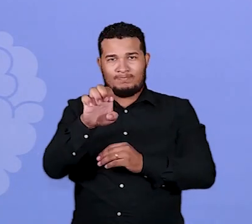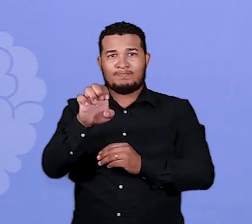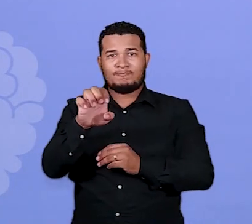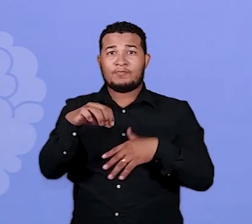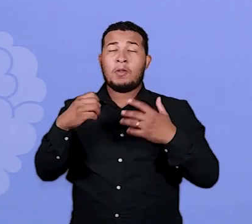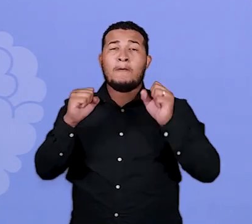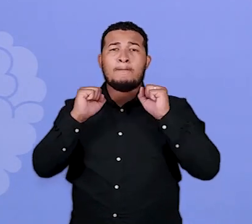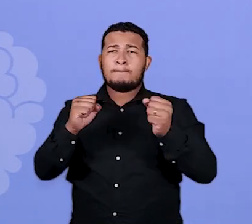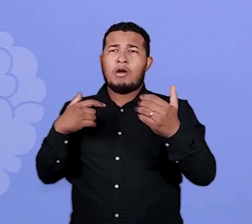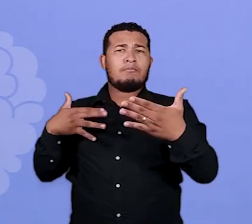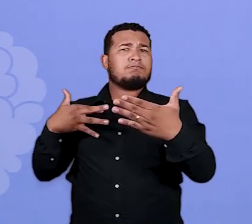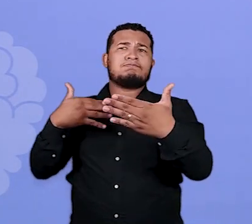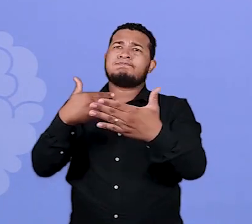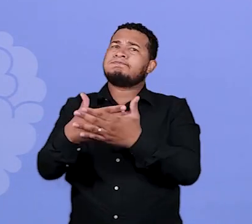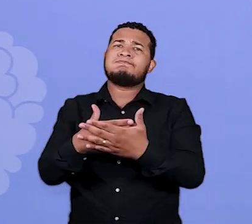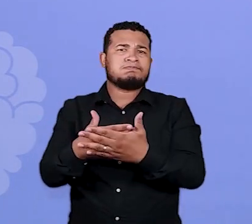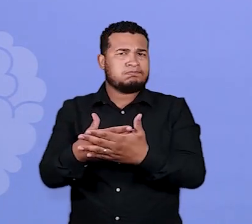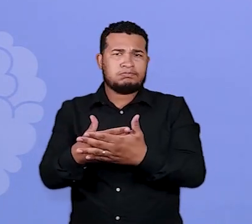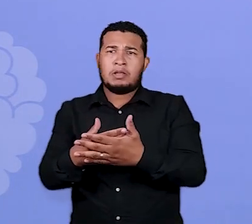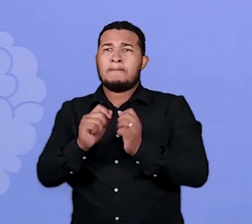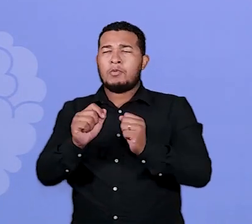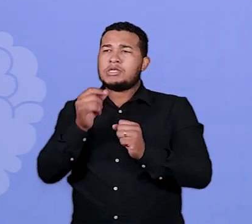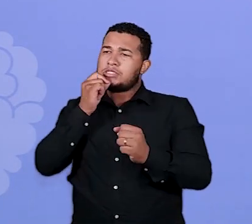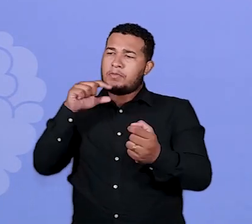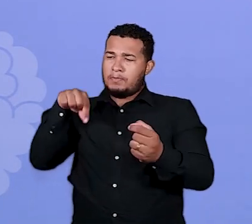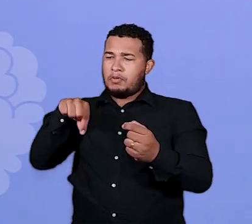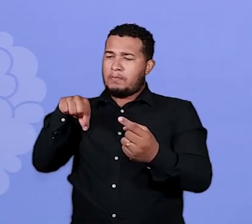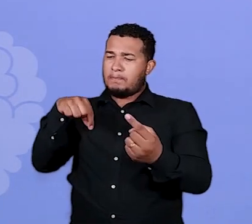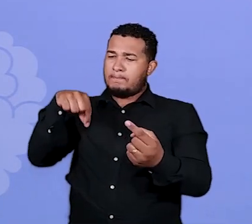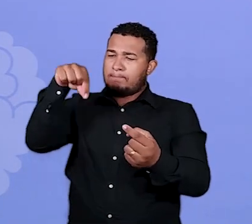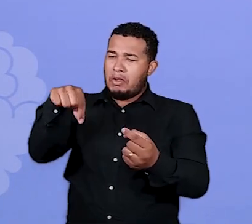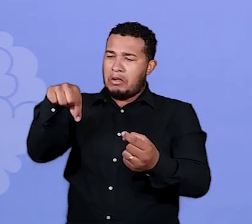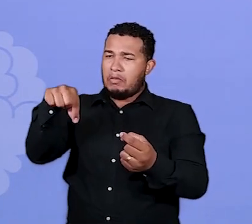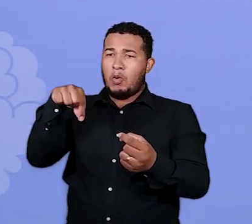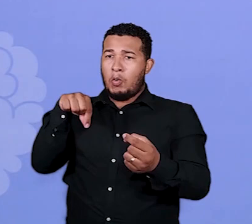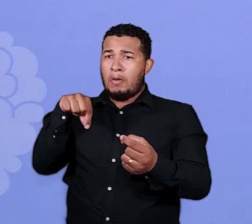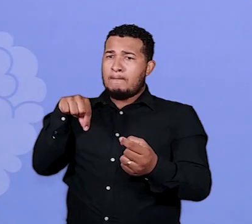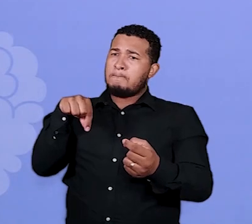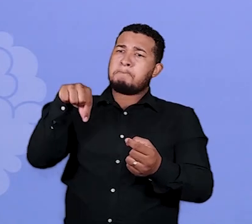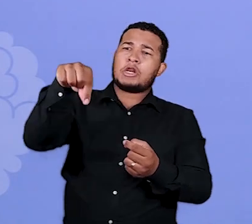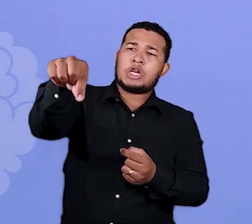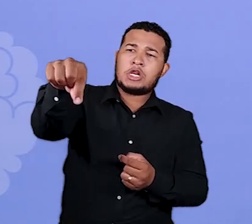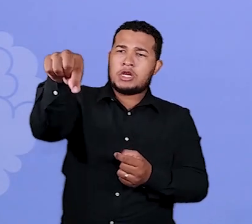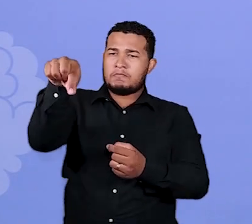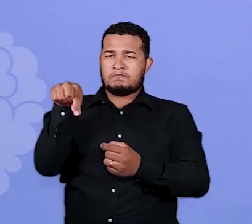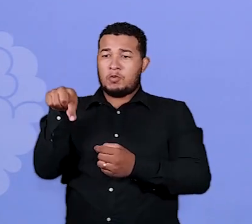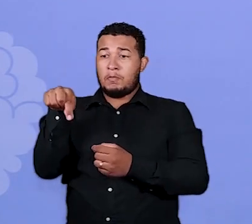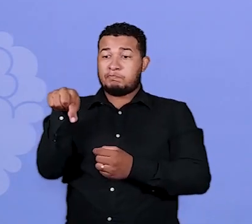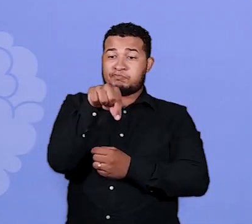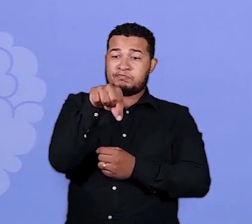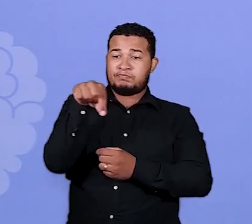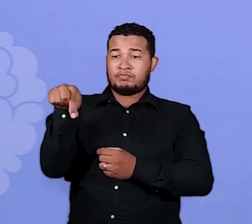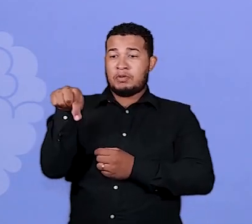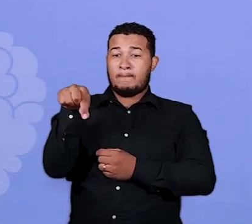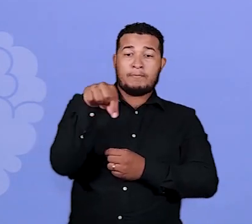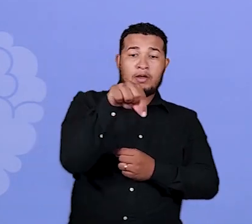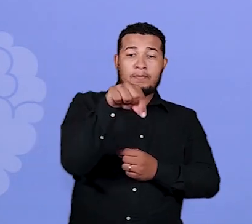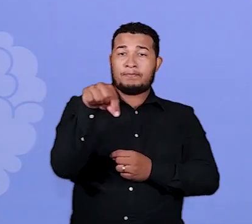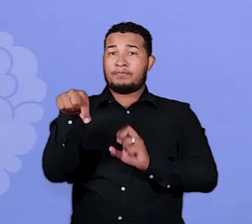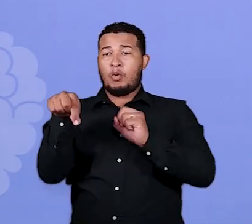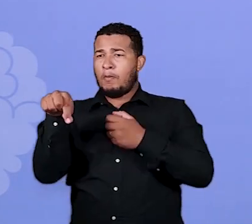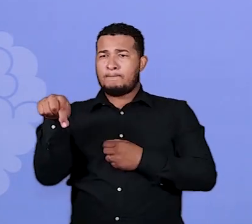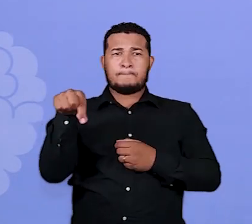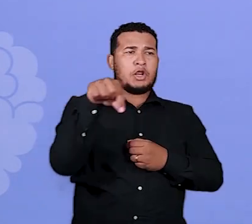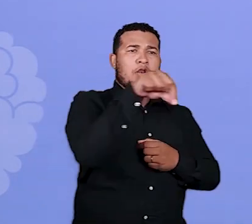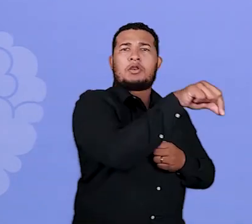torre. Então ele pode ir até onde tiver uma casa, pode ser a casa dele ou a casa do adversário. E aí, se for a casa do adversário, ele